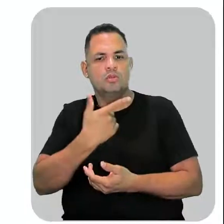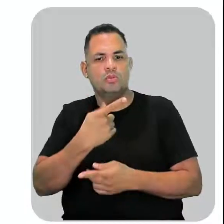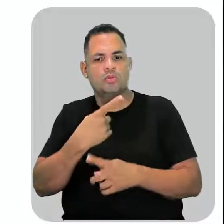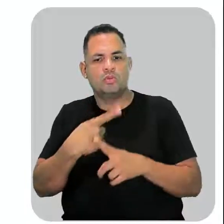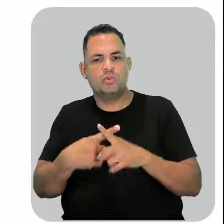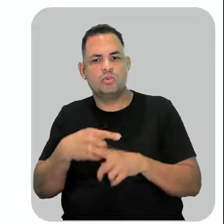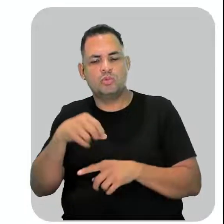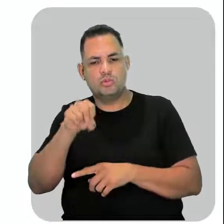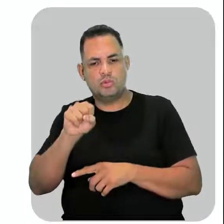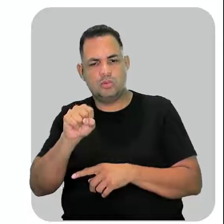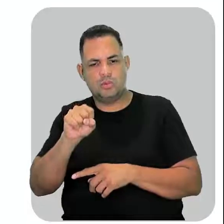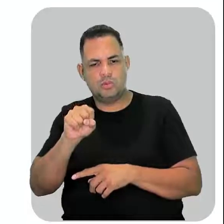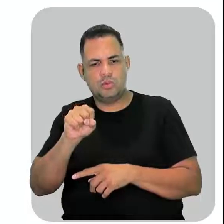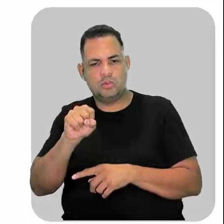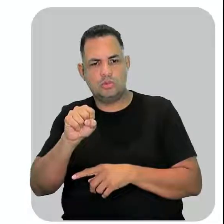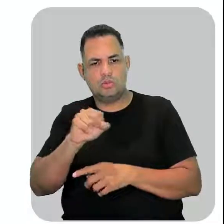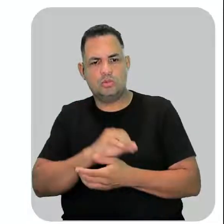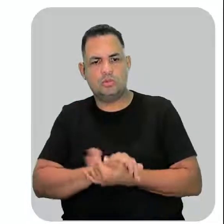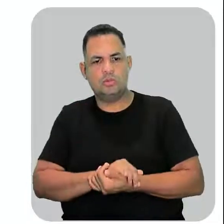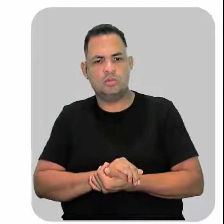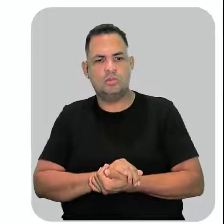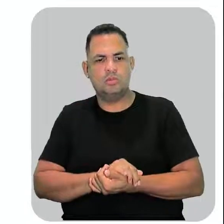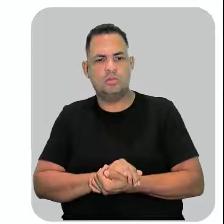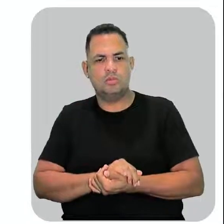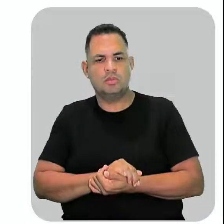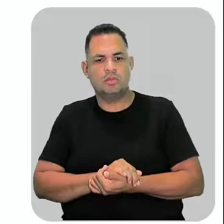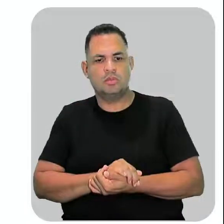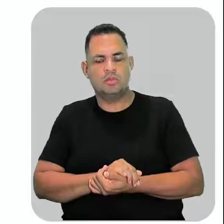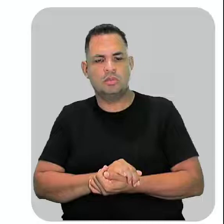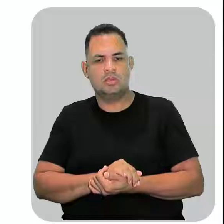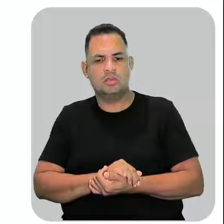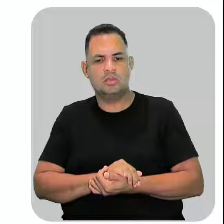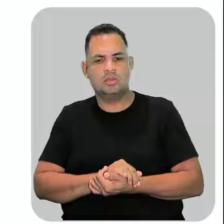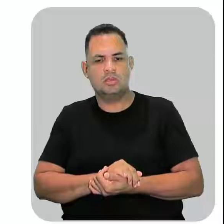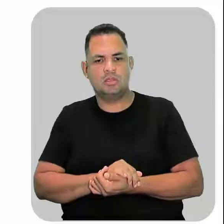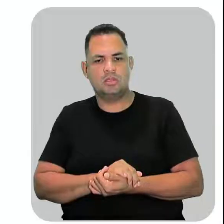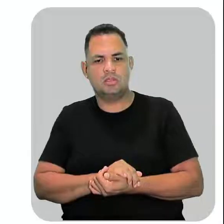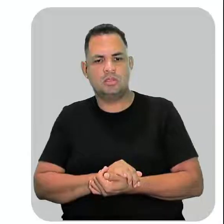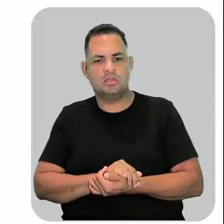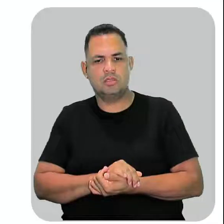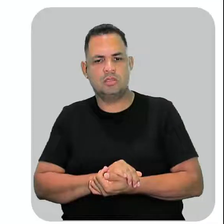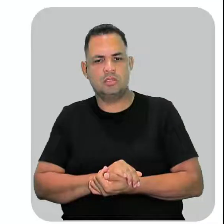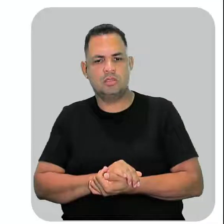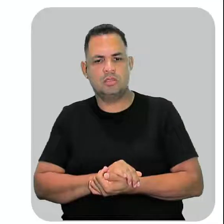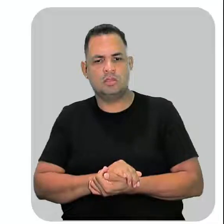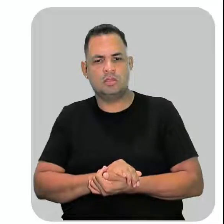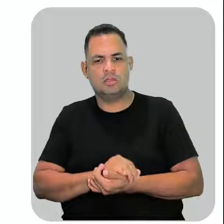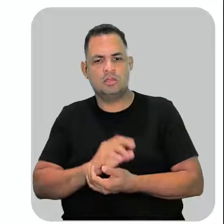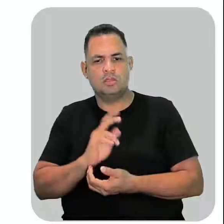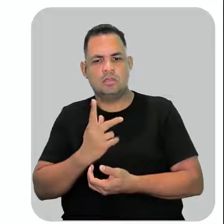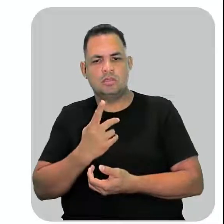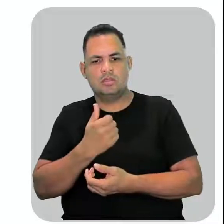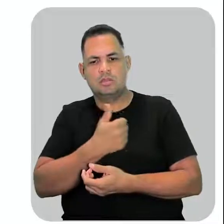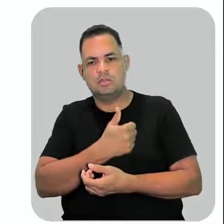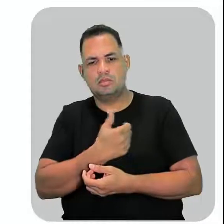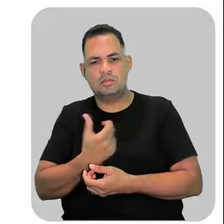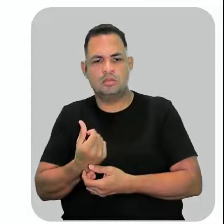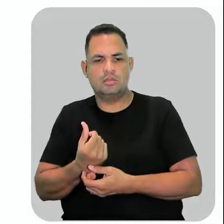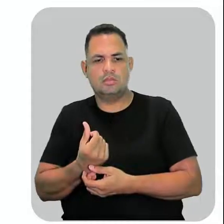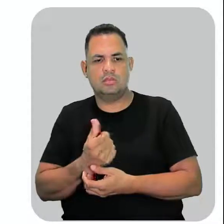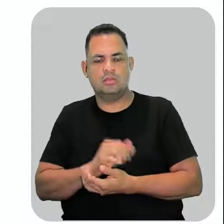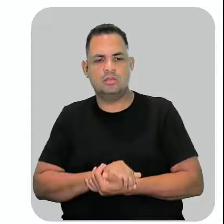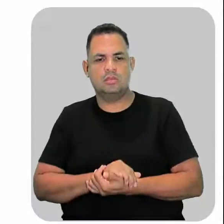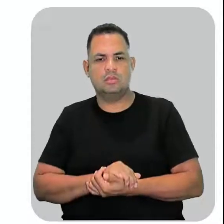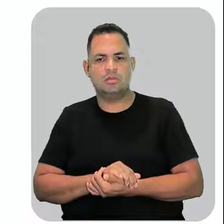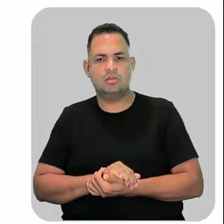vezes 8. Que nesse caso aqui vai ser H igual a de